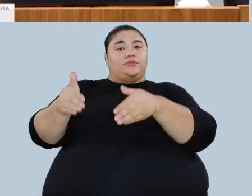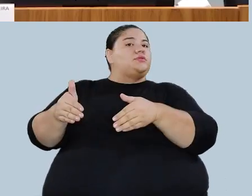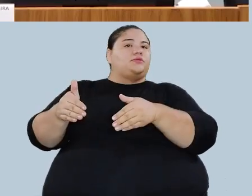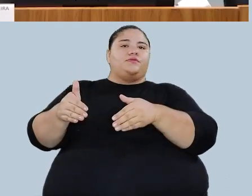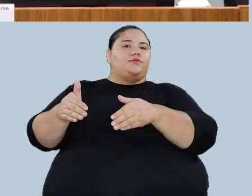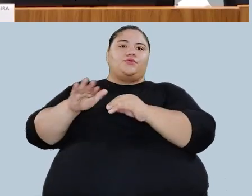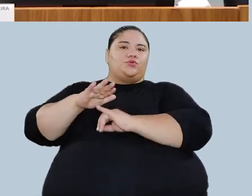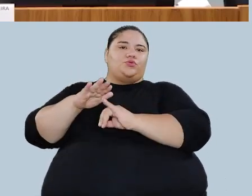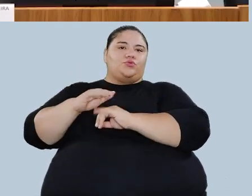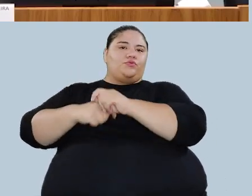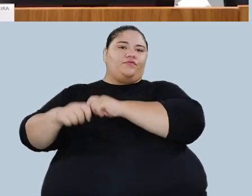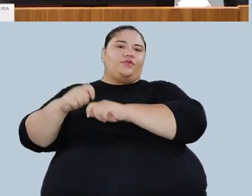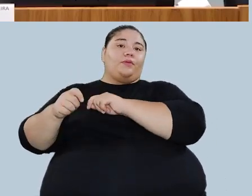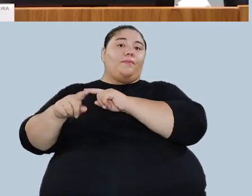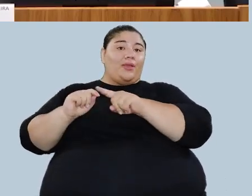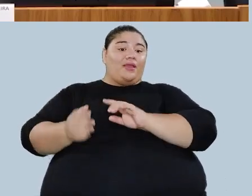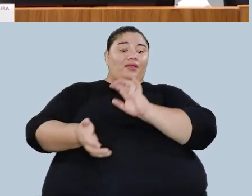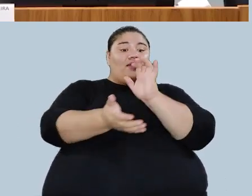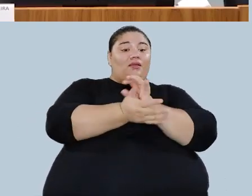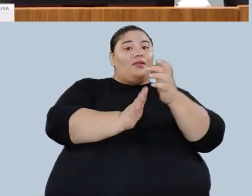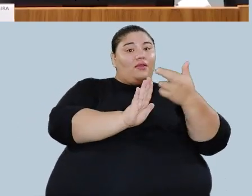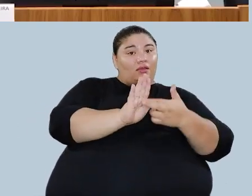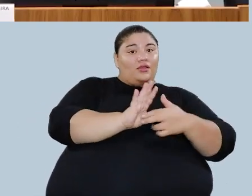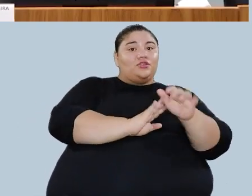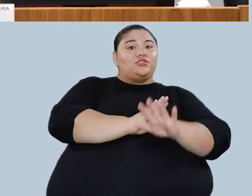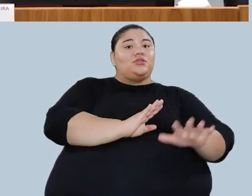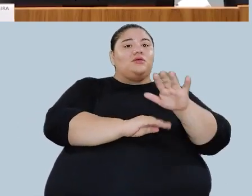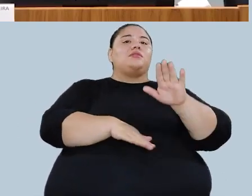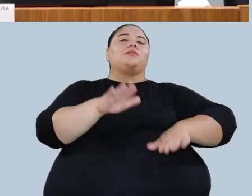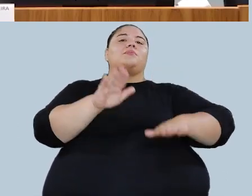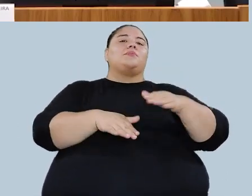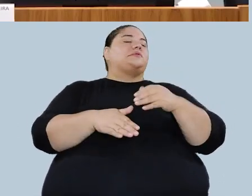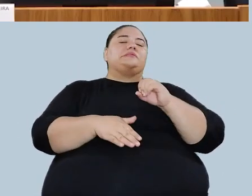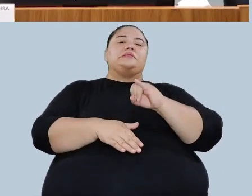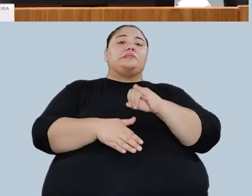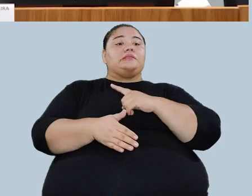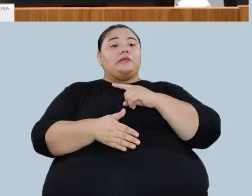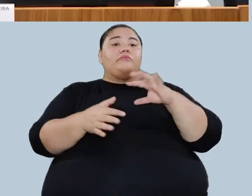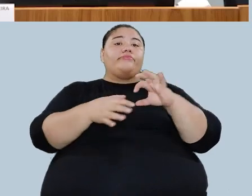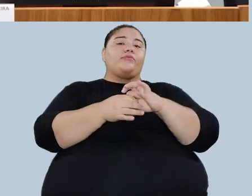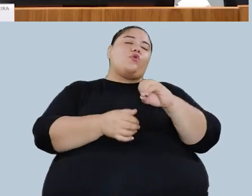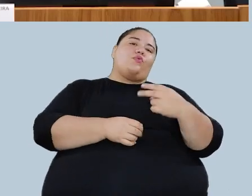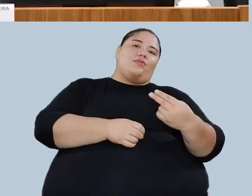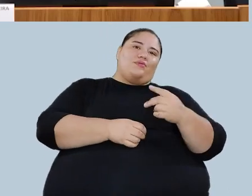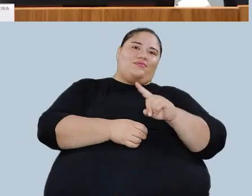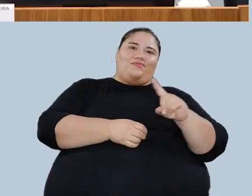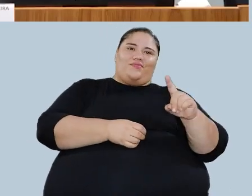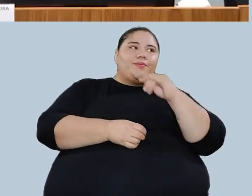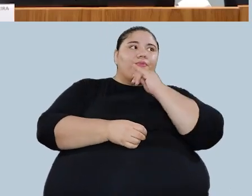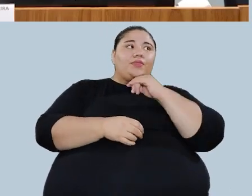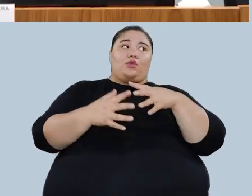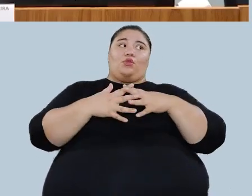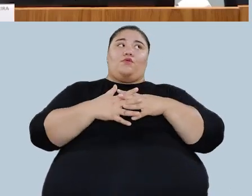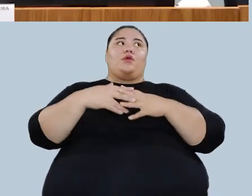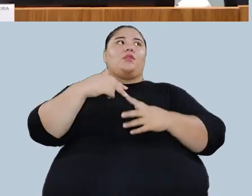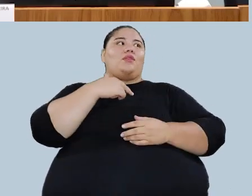específico das instituições financeiras, mas é o regime geral dependente de instituições financeiras. Então, nós não podemos confundir